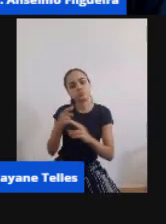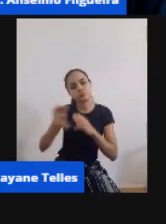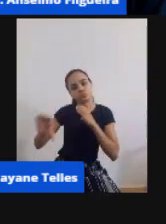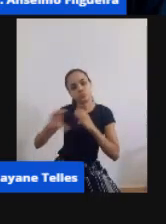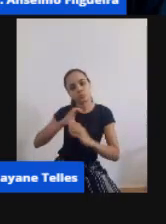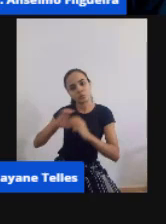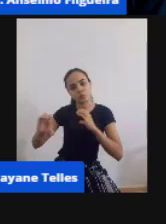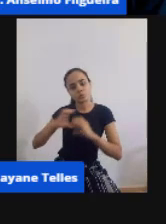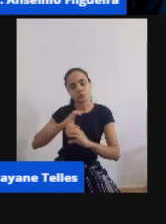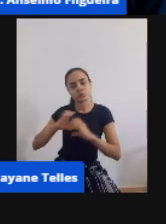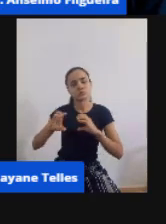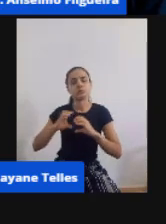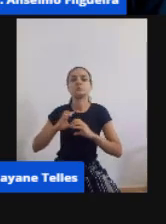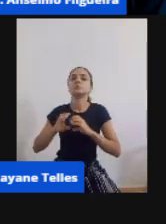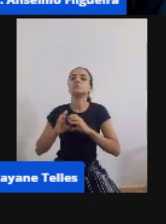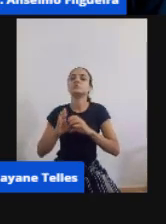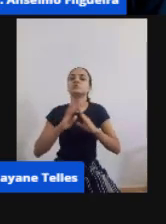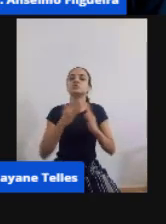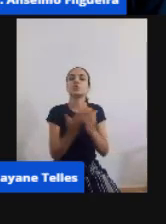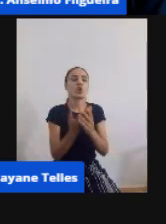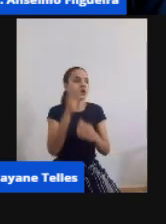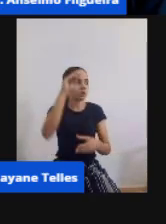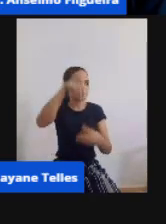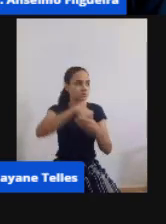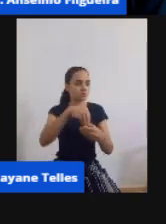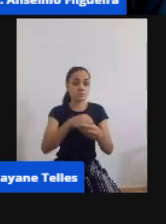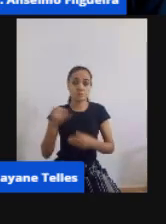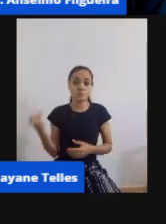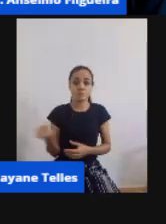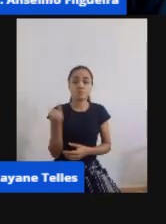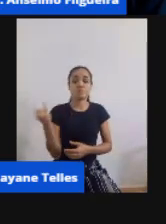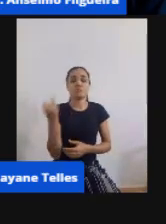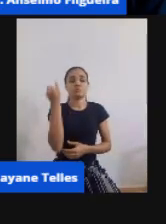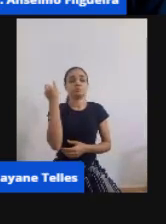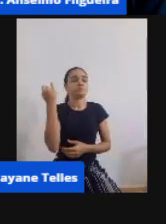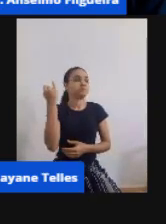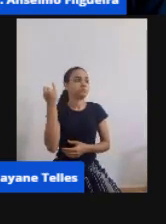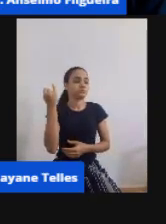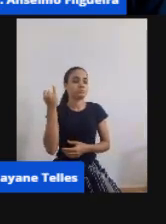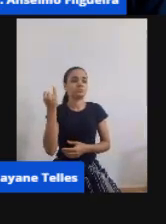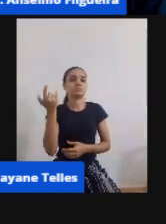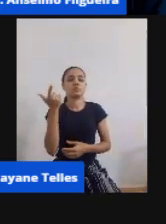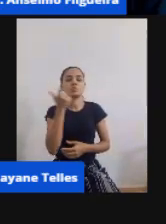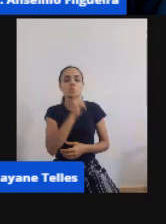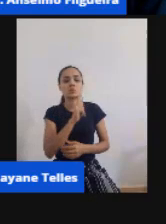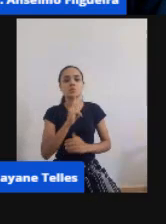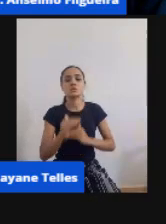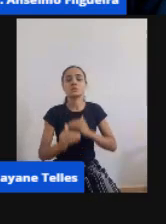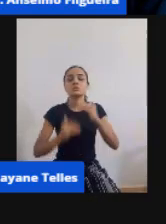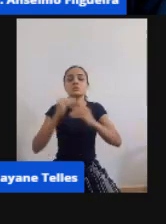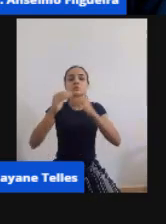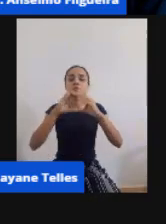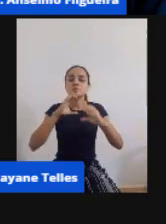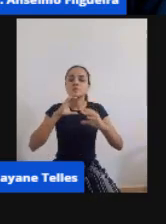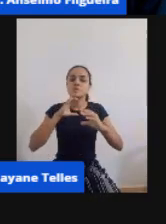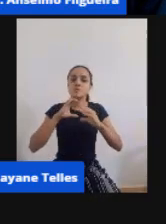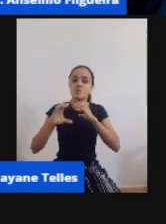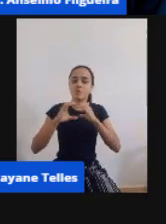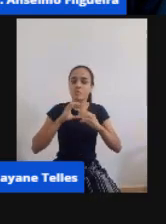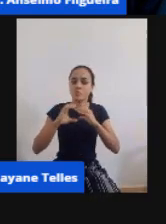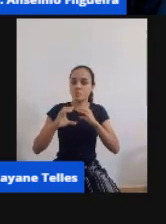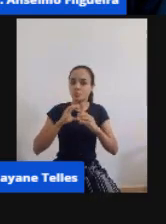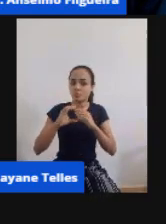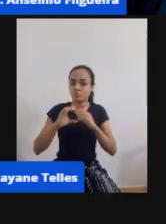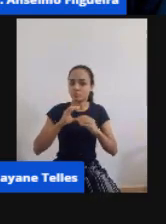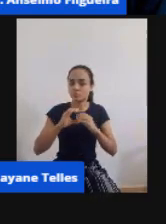é fundamental para que, assim, também desenvolva uma melhor comunicação entre a unidade escolar